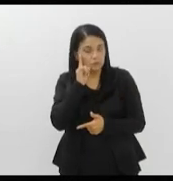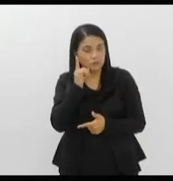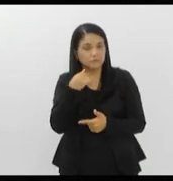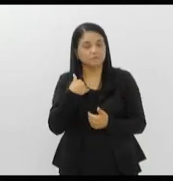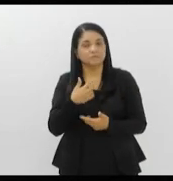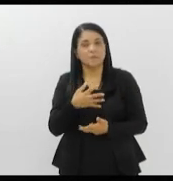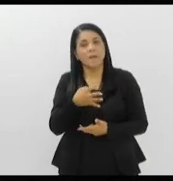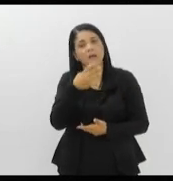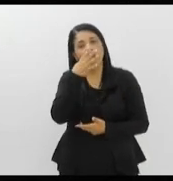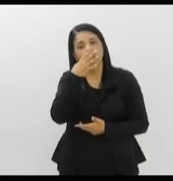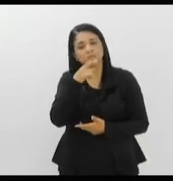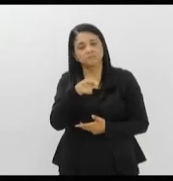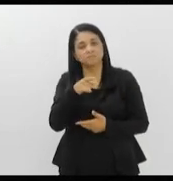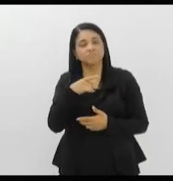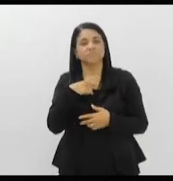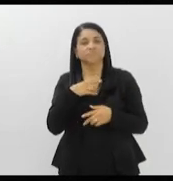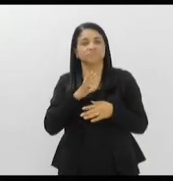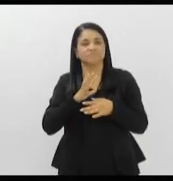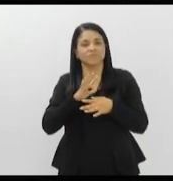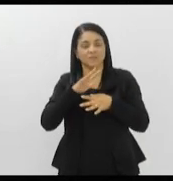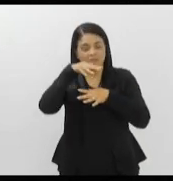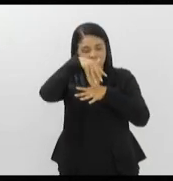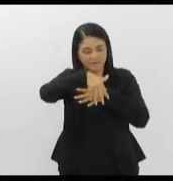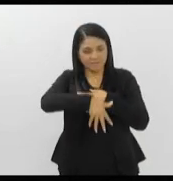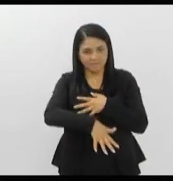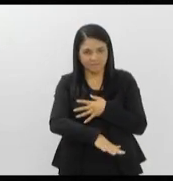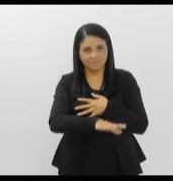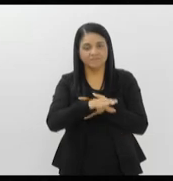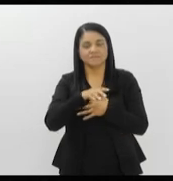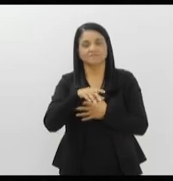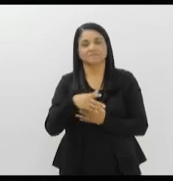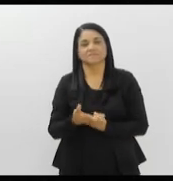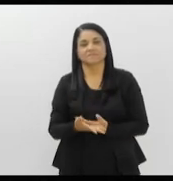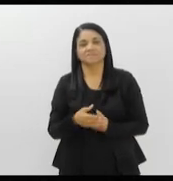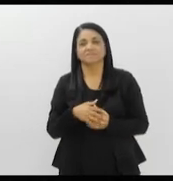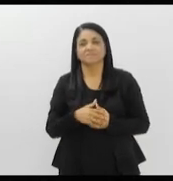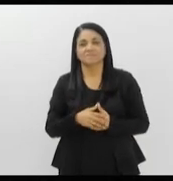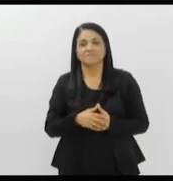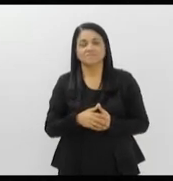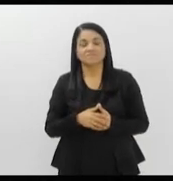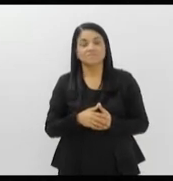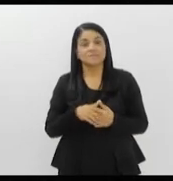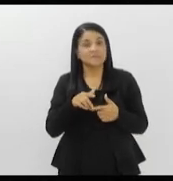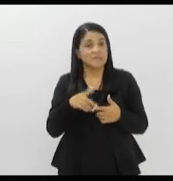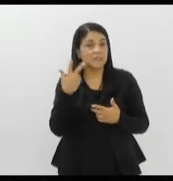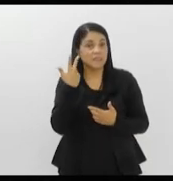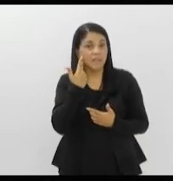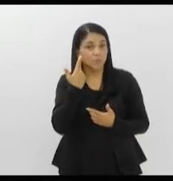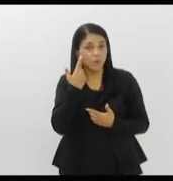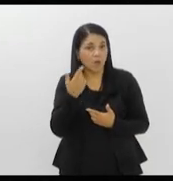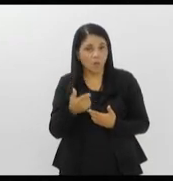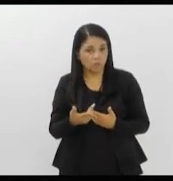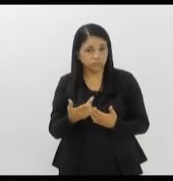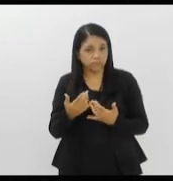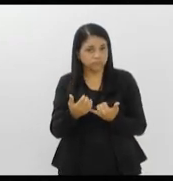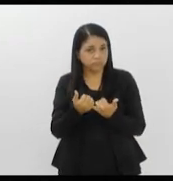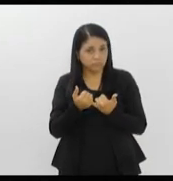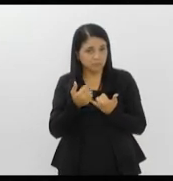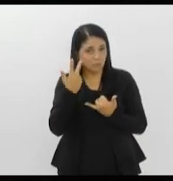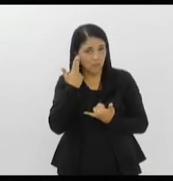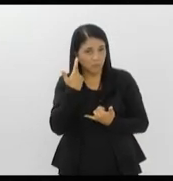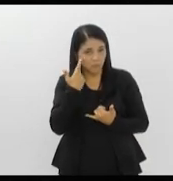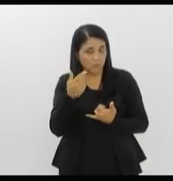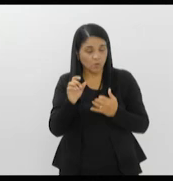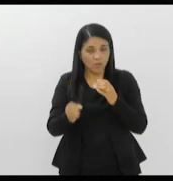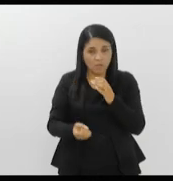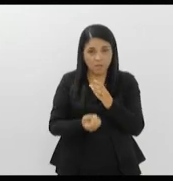apreciar as cataratas do Iguaçu. Aquilo é um monumento natural. Quem criou